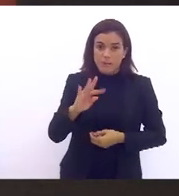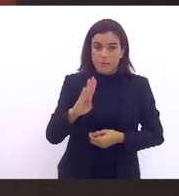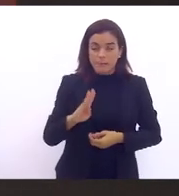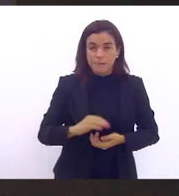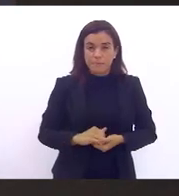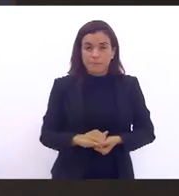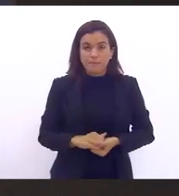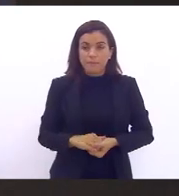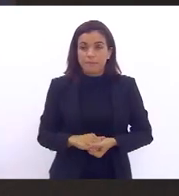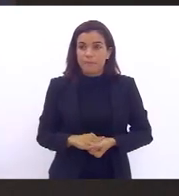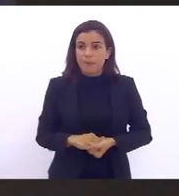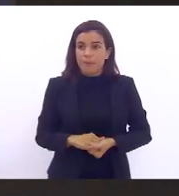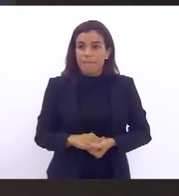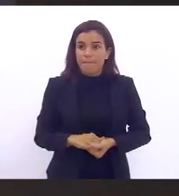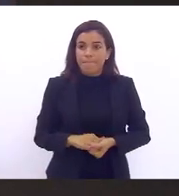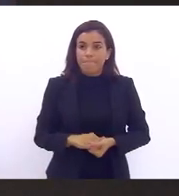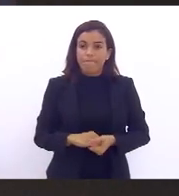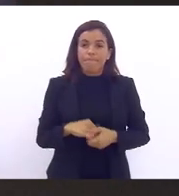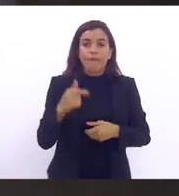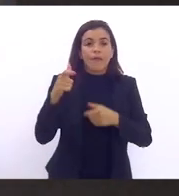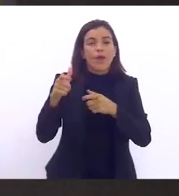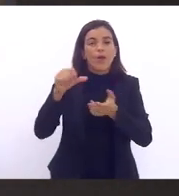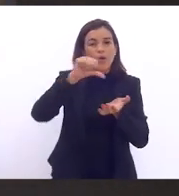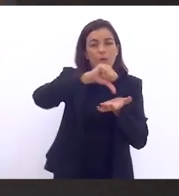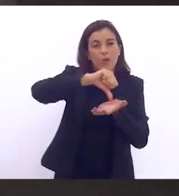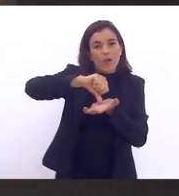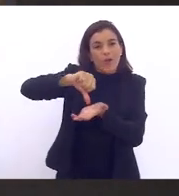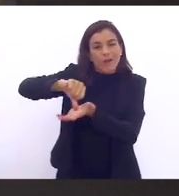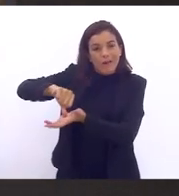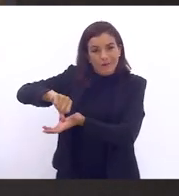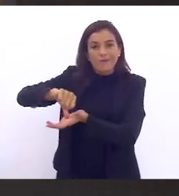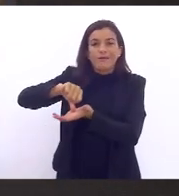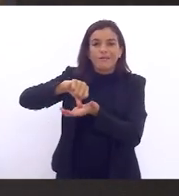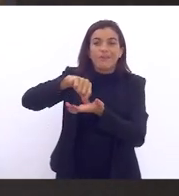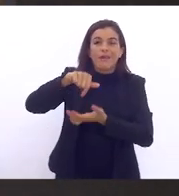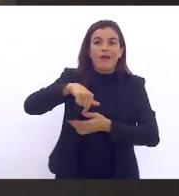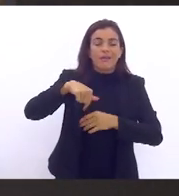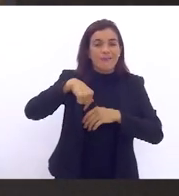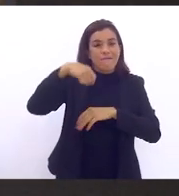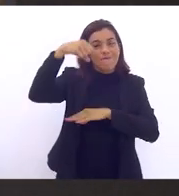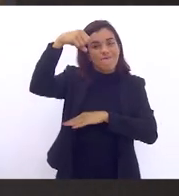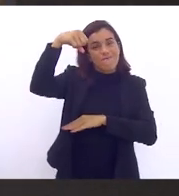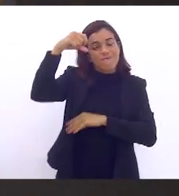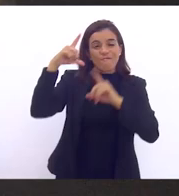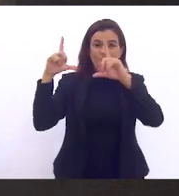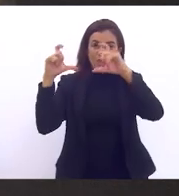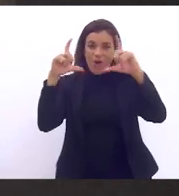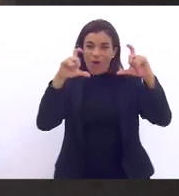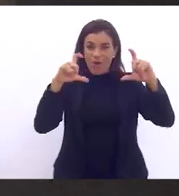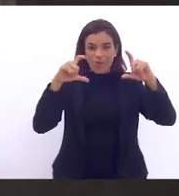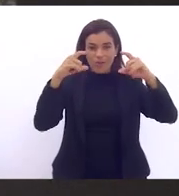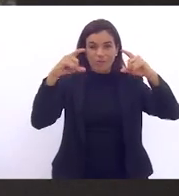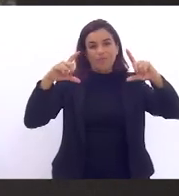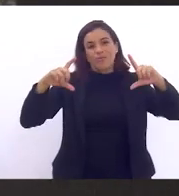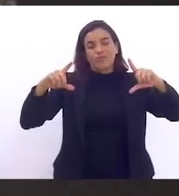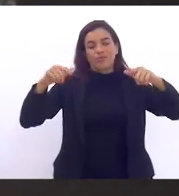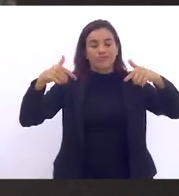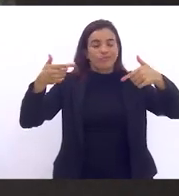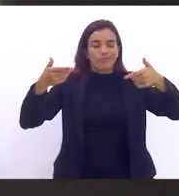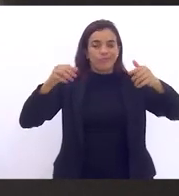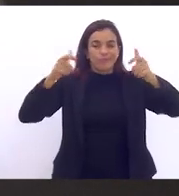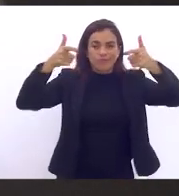autuador aqui aqui os locais a gente já falou no no vídeo né aqui fotografias também do dos pórticos Itaguaí